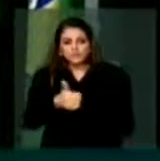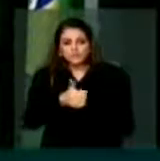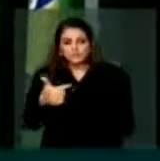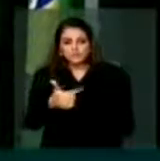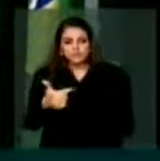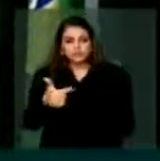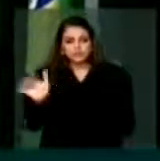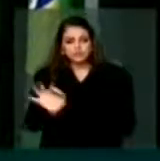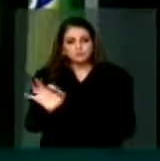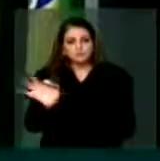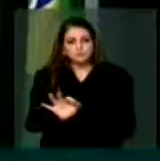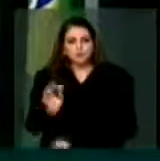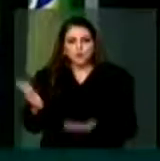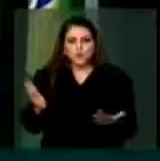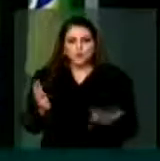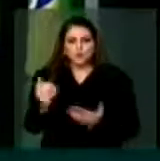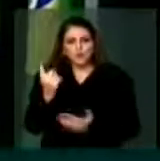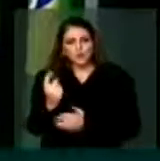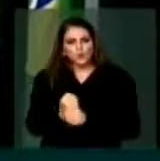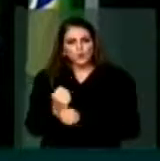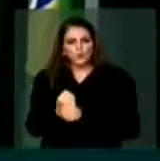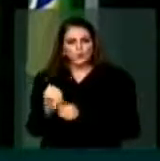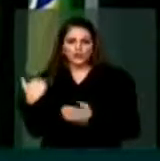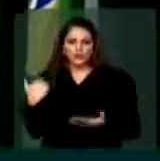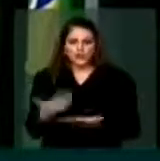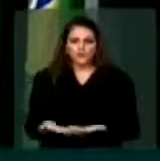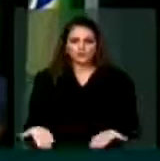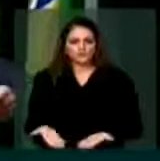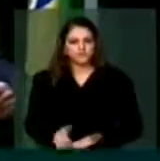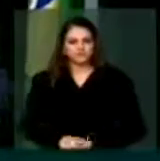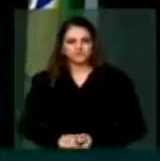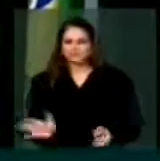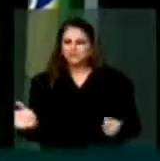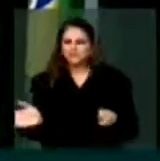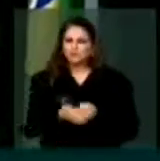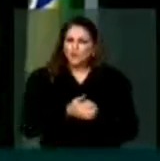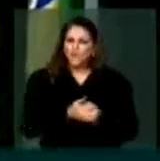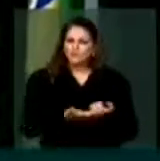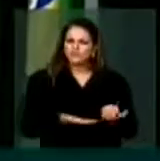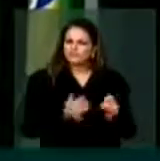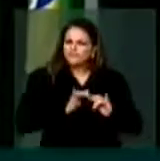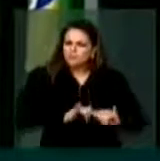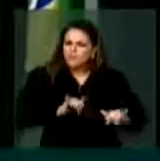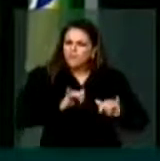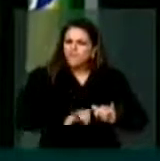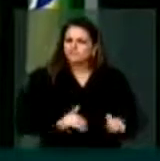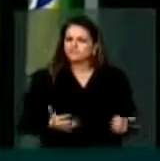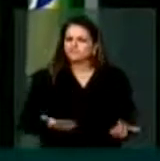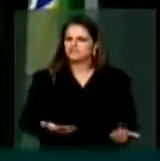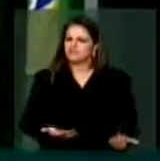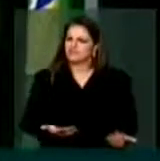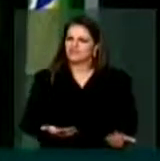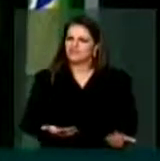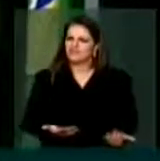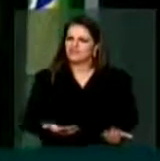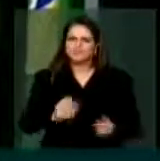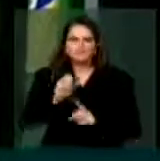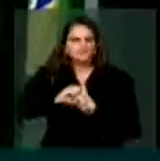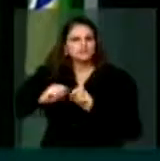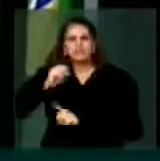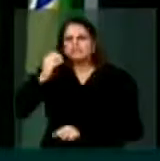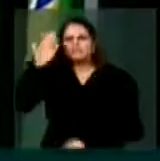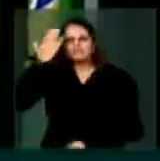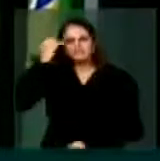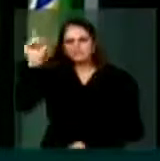passado em relação aos mesmos meses deste ano. Esconderam a informação da sociedade brasileira. Nós